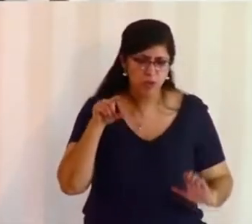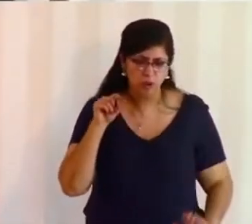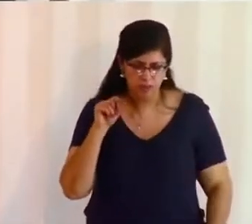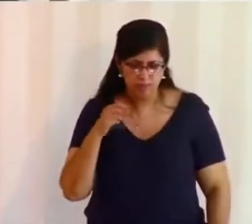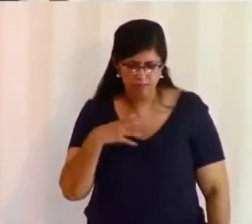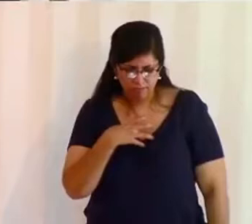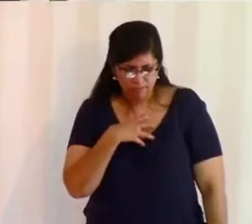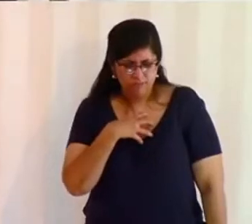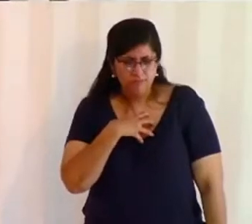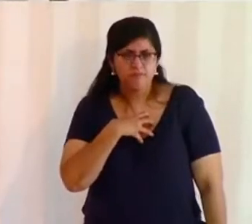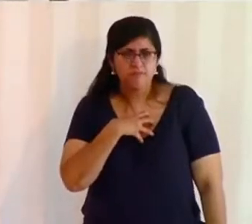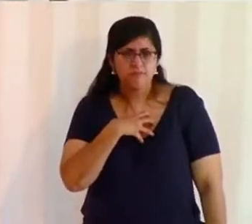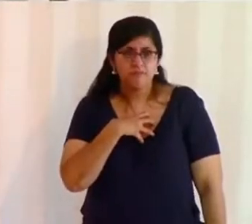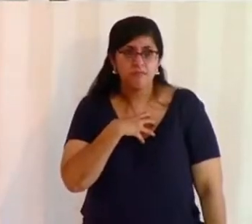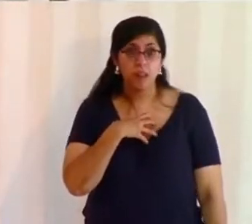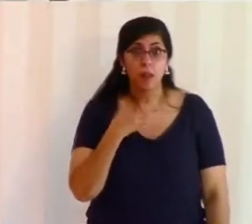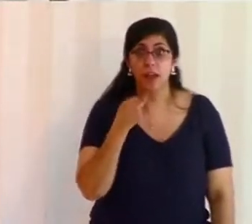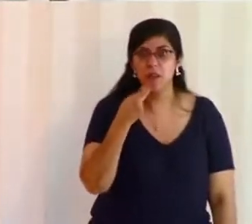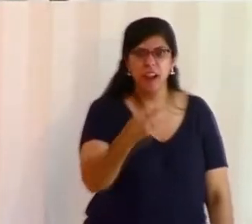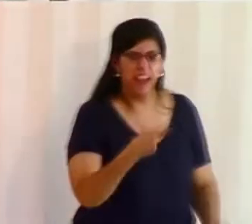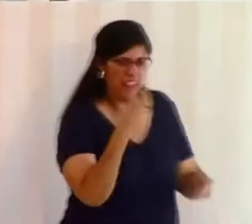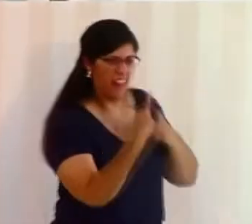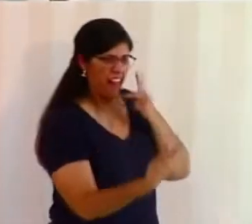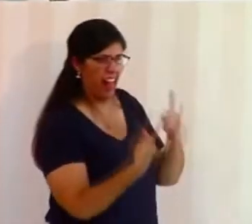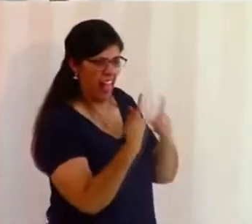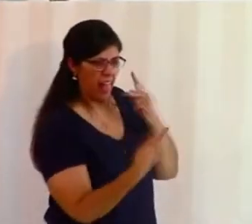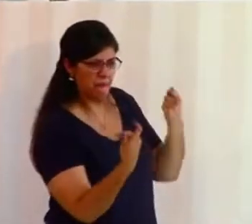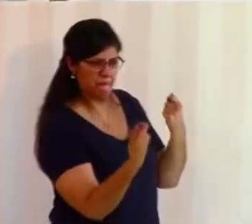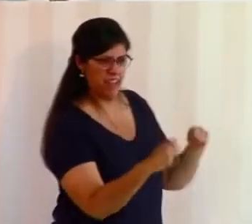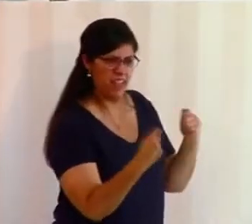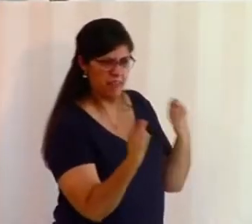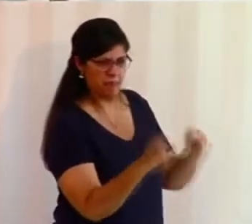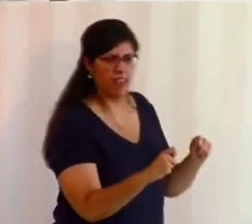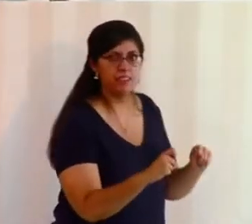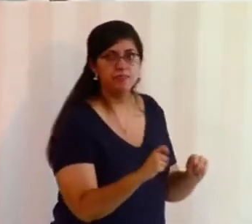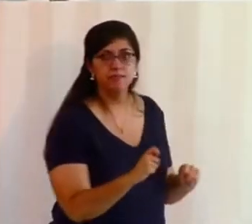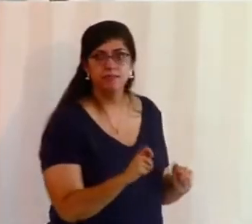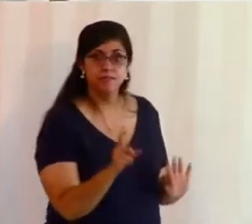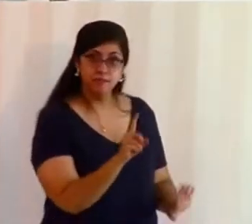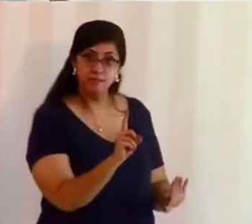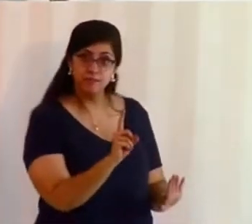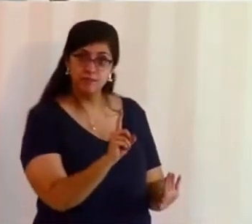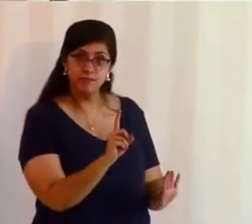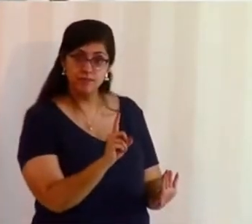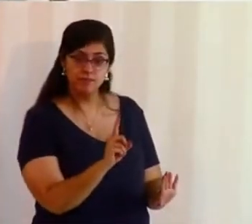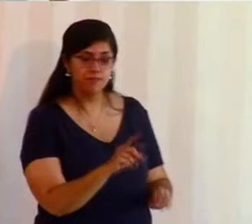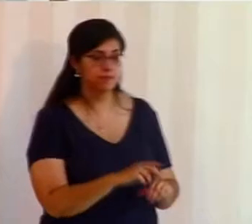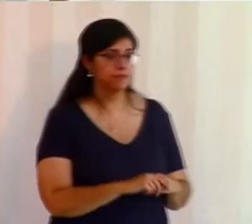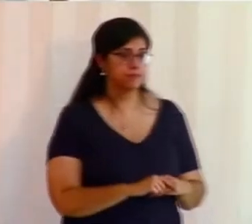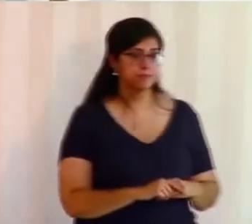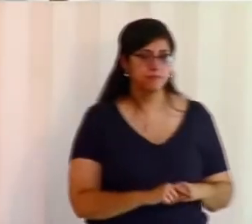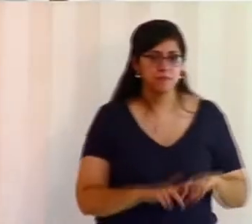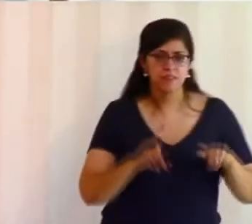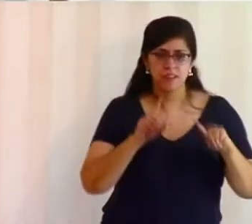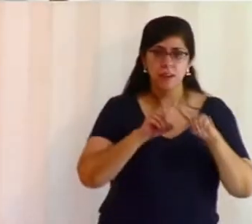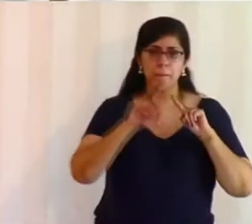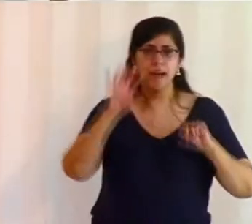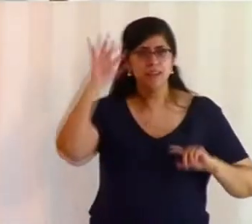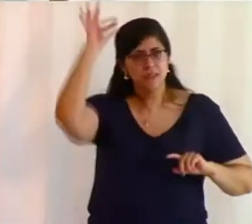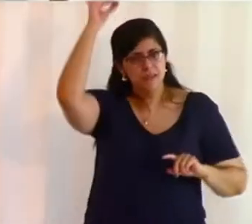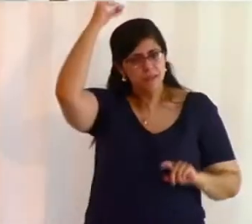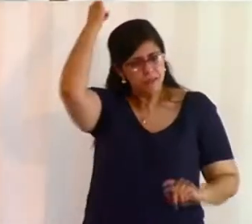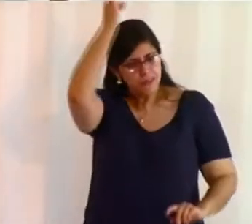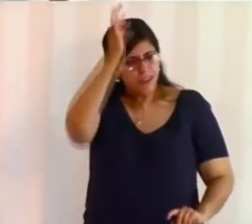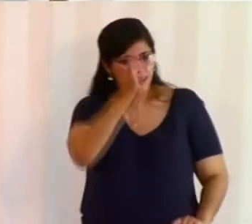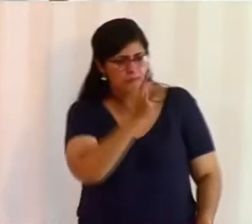aí. Eu não tenho o poder de ficar argumentando, fazendo história, fazendo chantagem emocional, porque eu não preciso disso. O Espírito Santo de